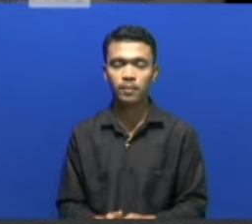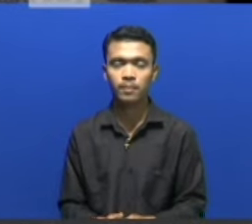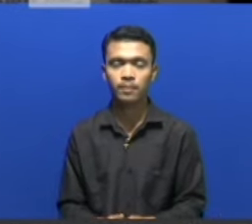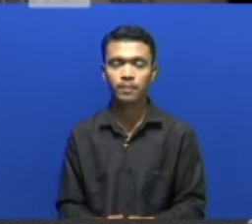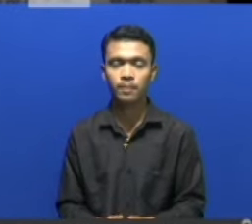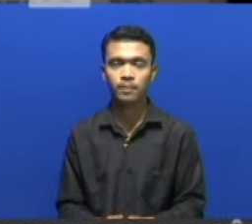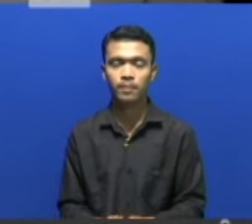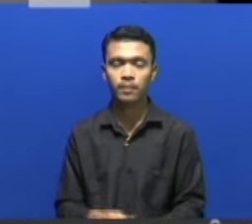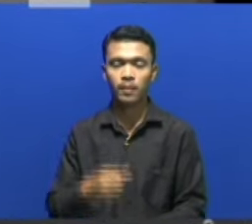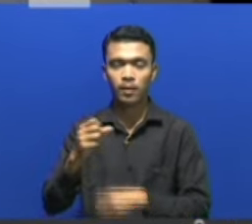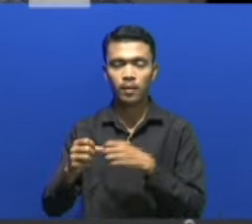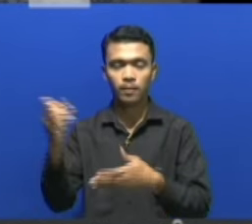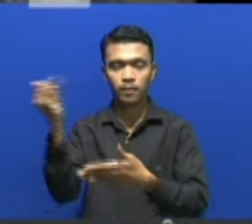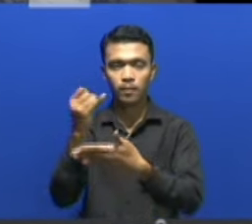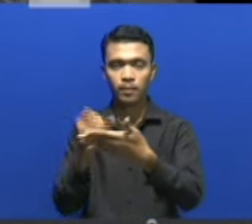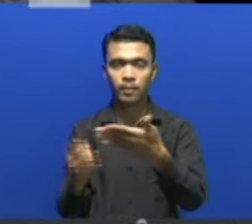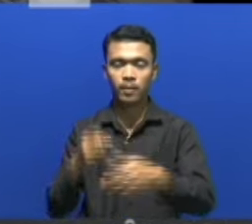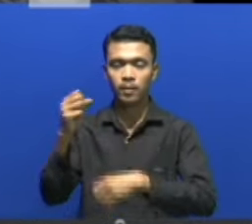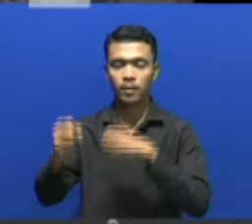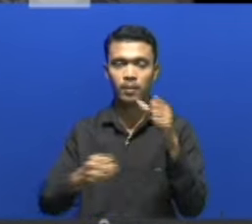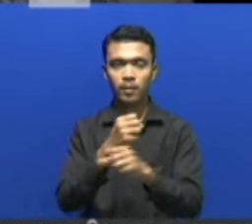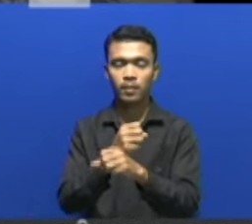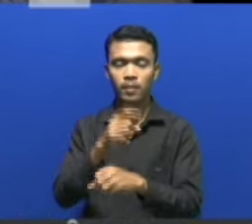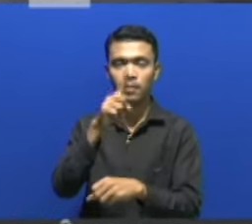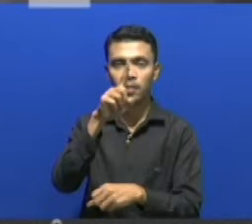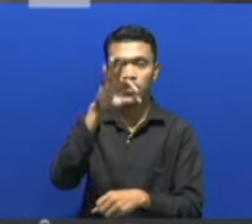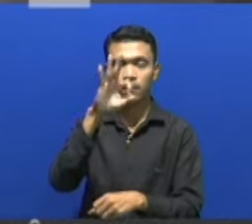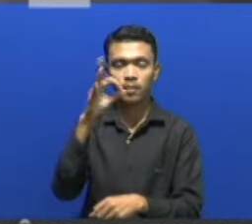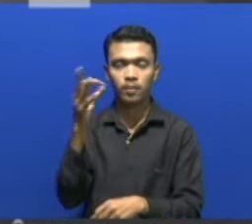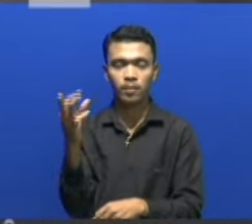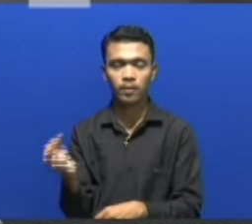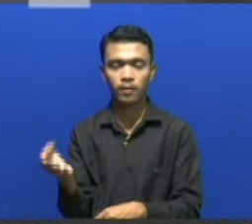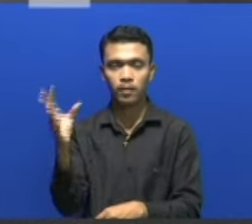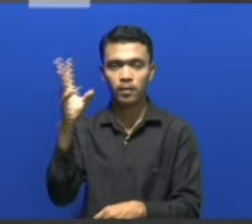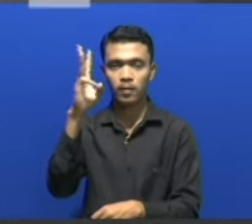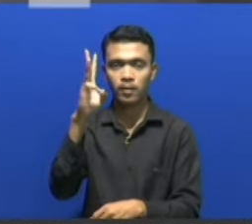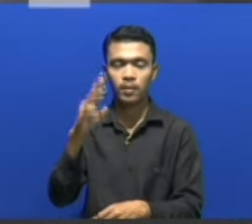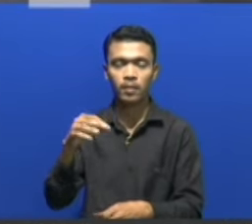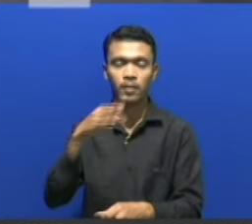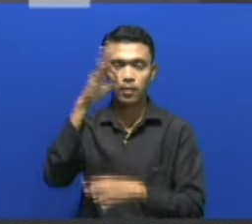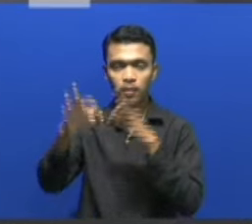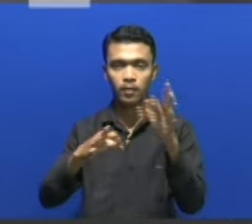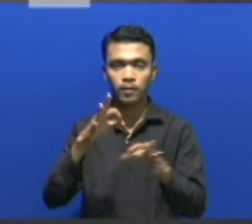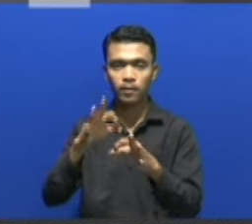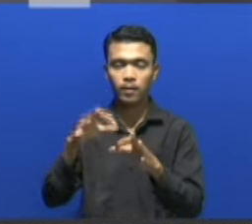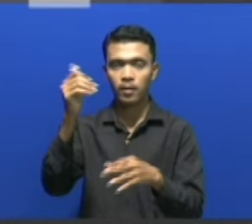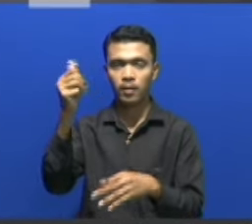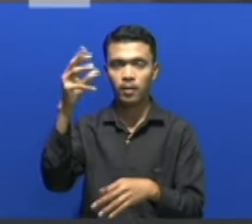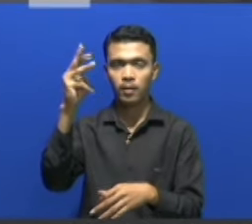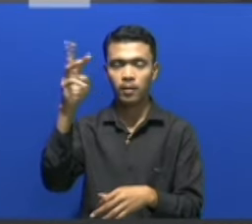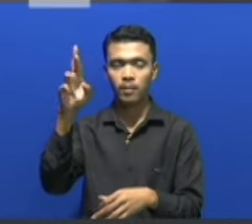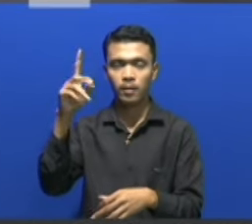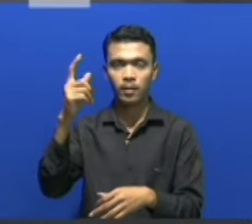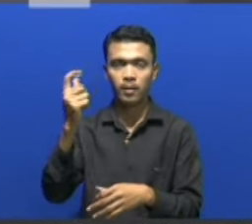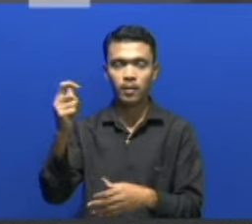mane ya 1996 oktober 1996 sir ite fir kada amerte se rai ite besrin sa sang ne ho durasan be